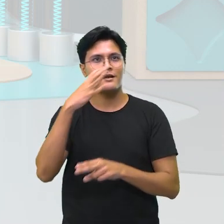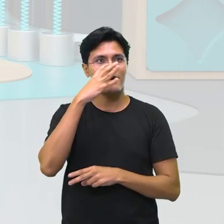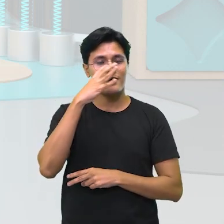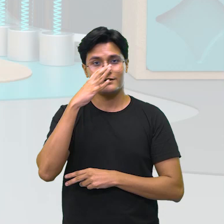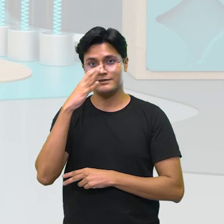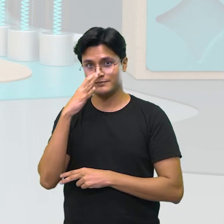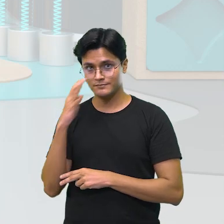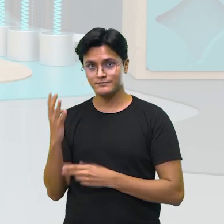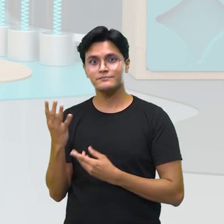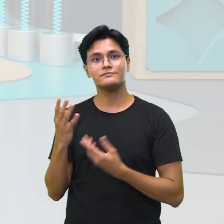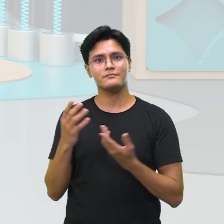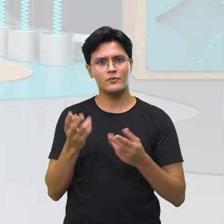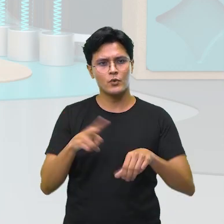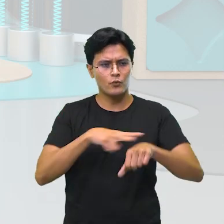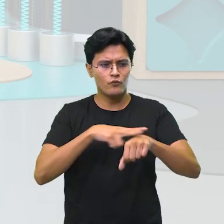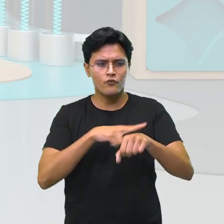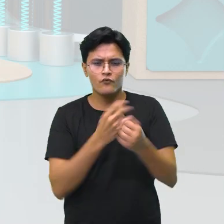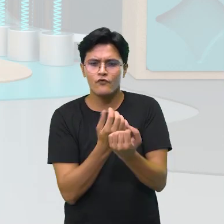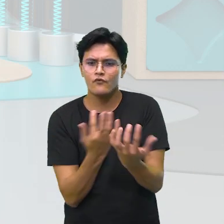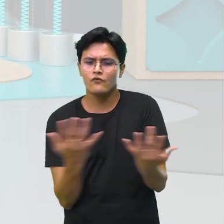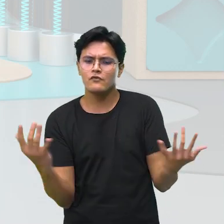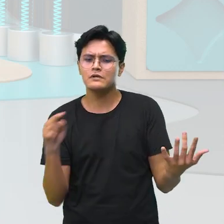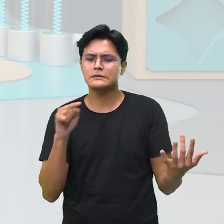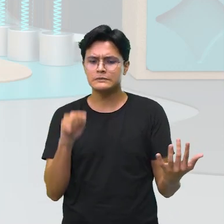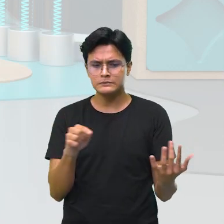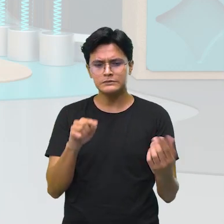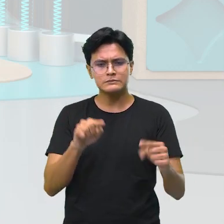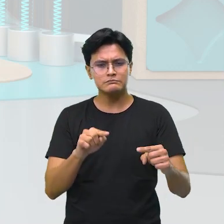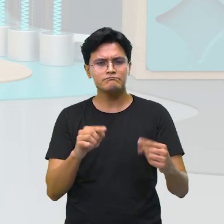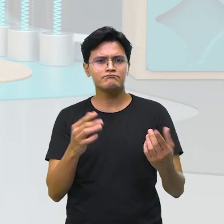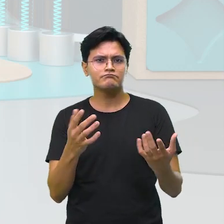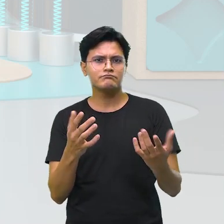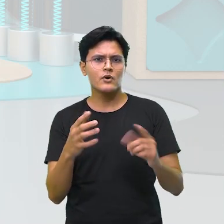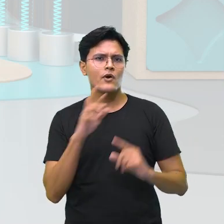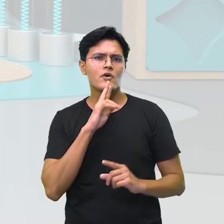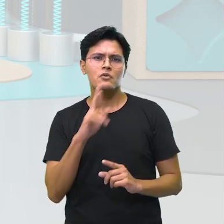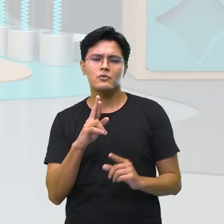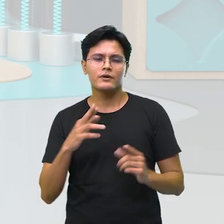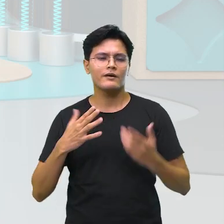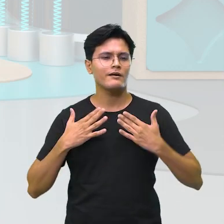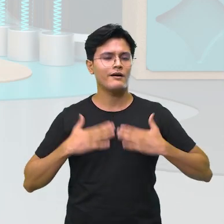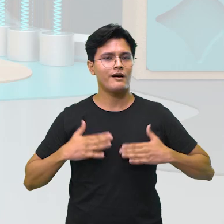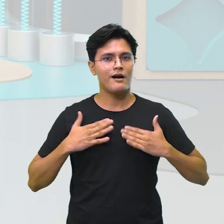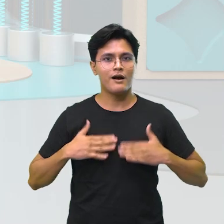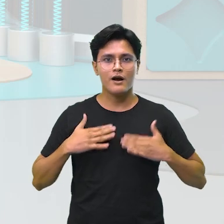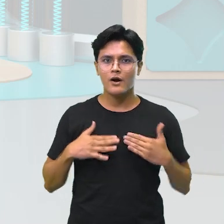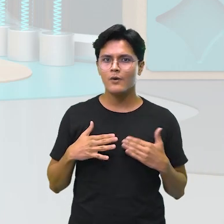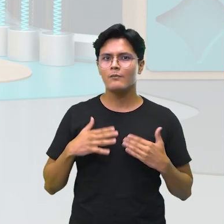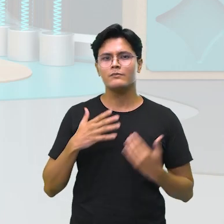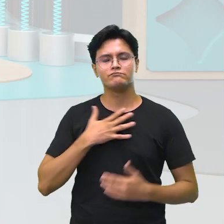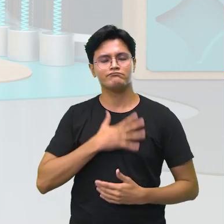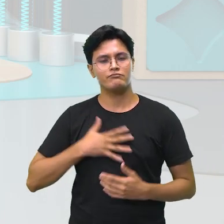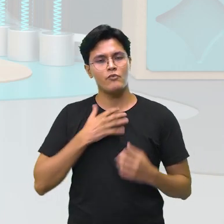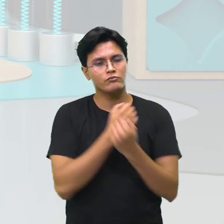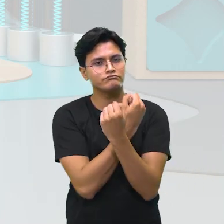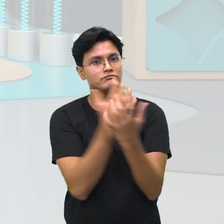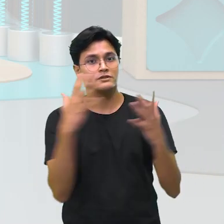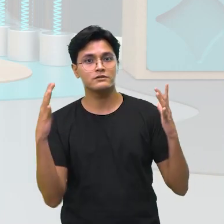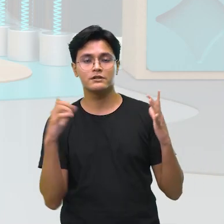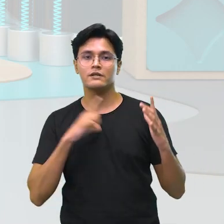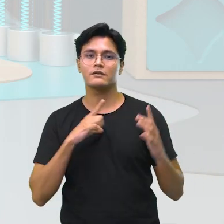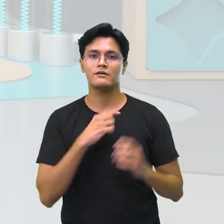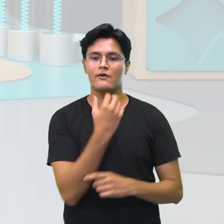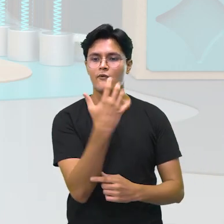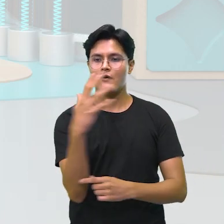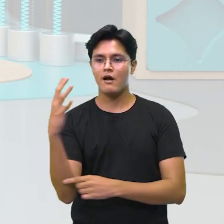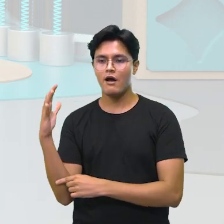O verde me acalma muito. Eu gosto muito de ficar olhando assim para a natureza. E tem árvores, tem a grama. Então seria um lugar também ideal